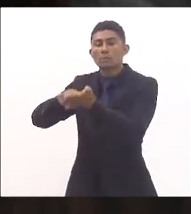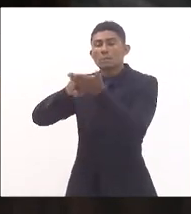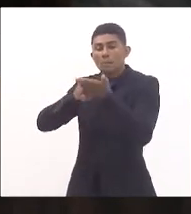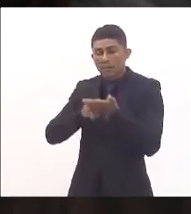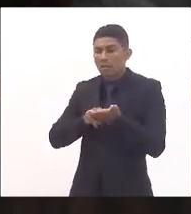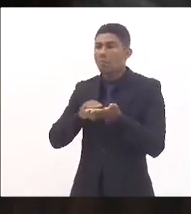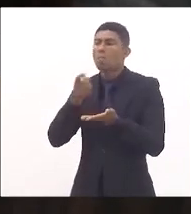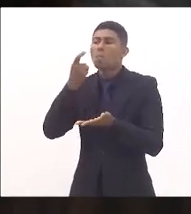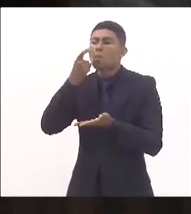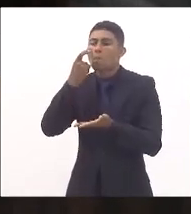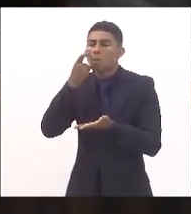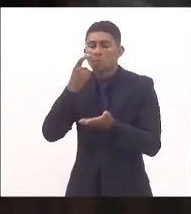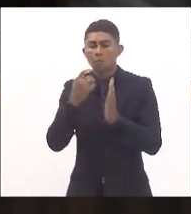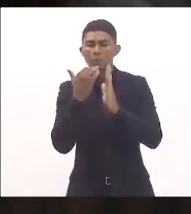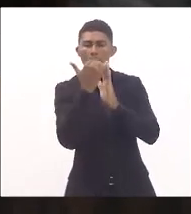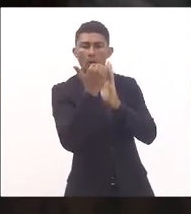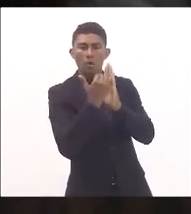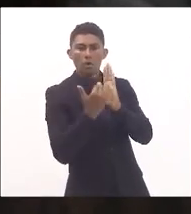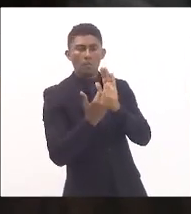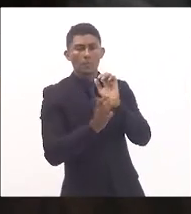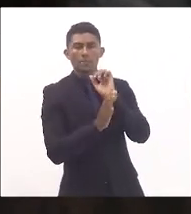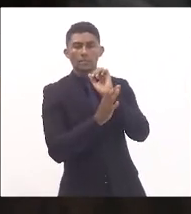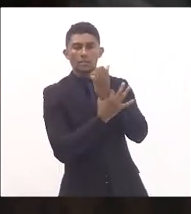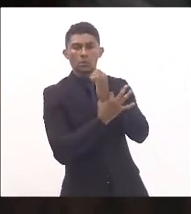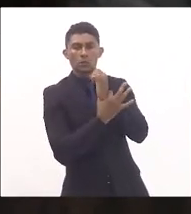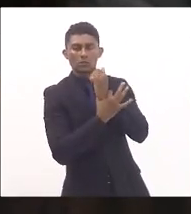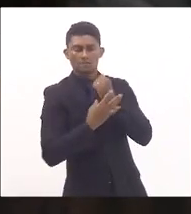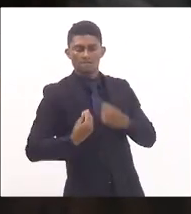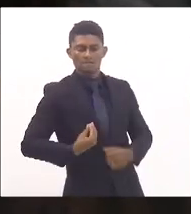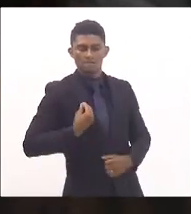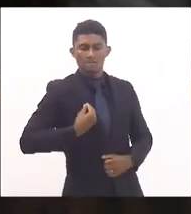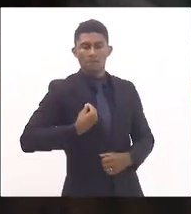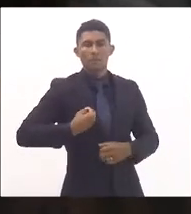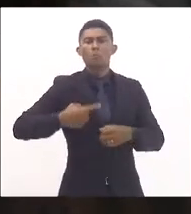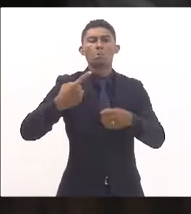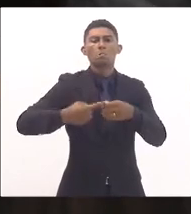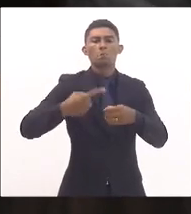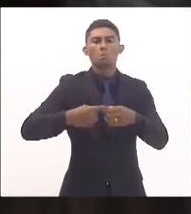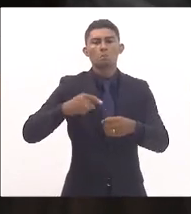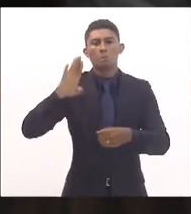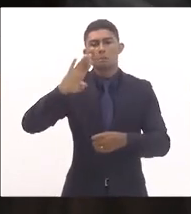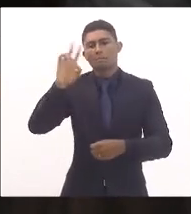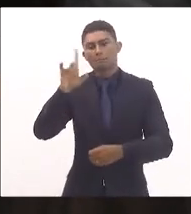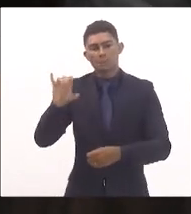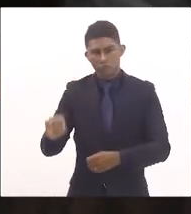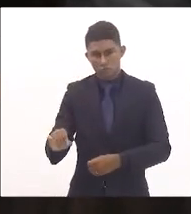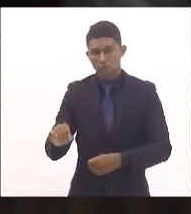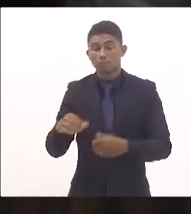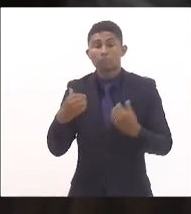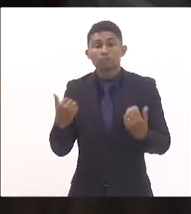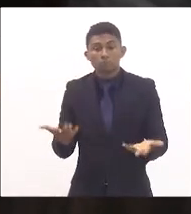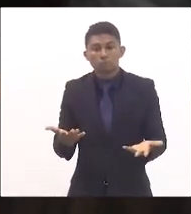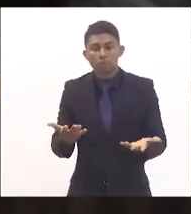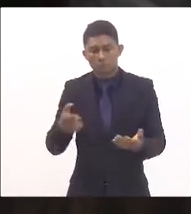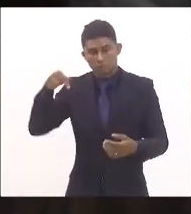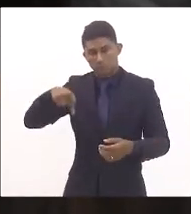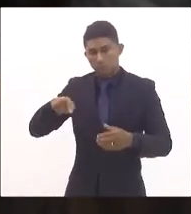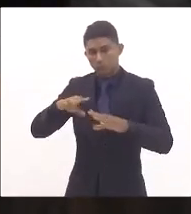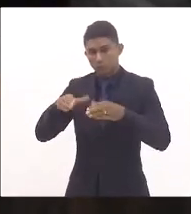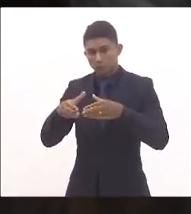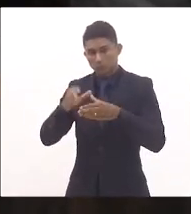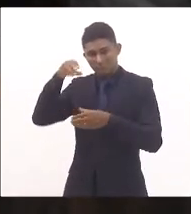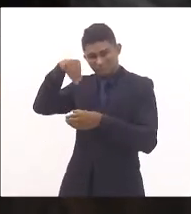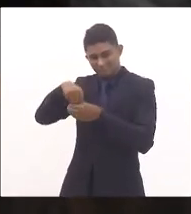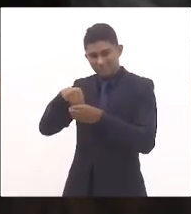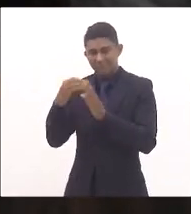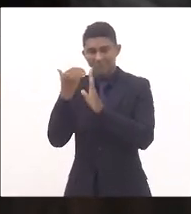sobre a implantação do programa Segurança Presente no município de Armação de Búzios. Parecida à Comissão de Indicação Legislativa,